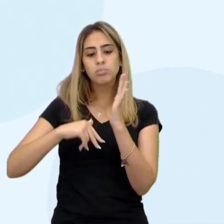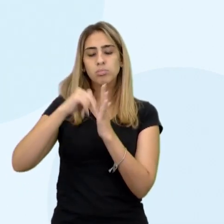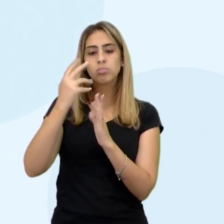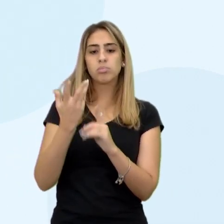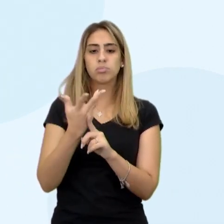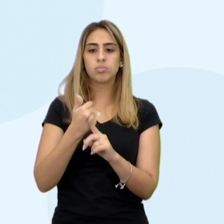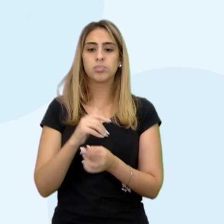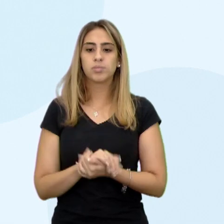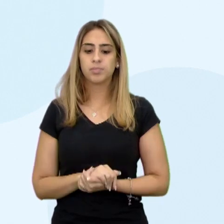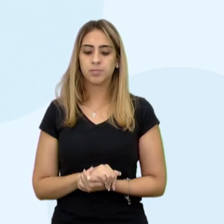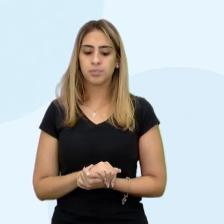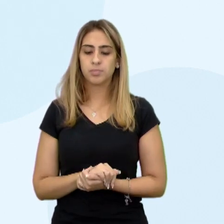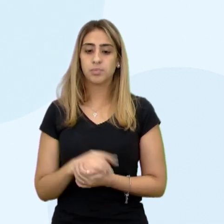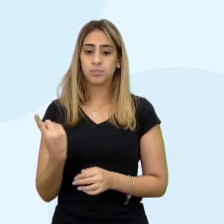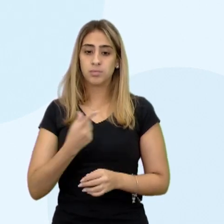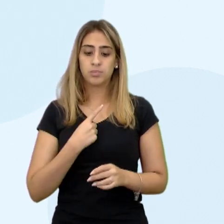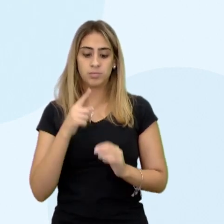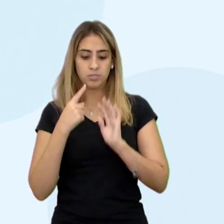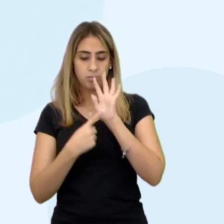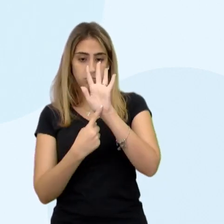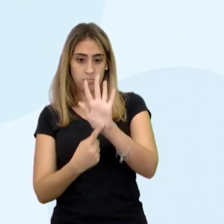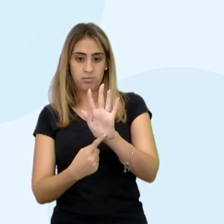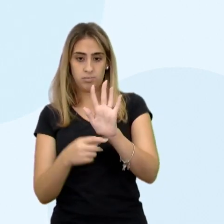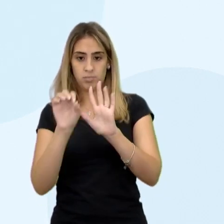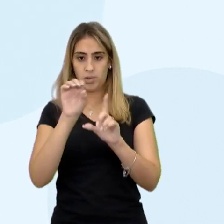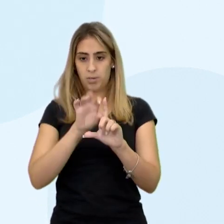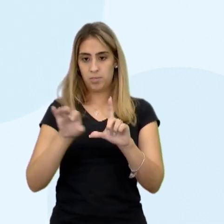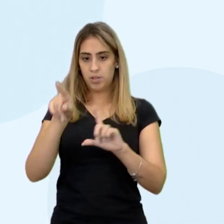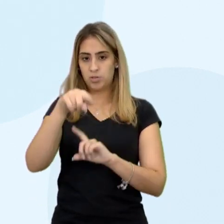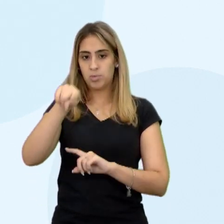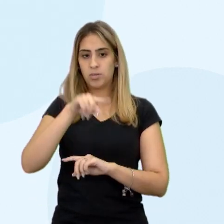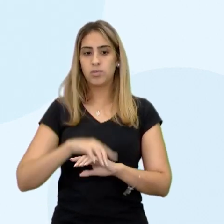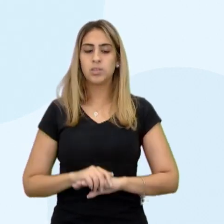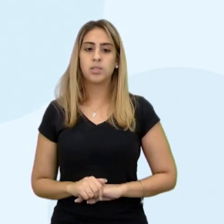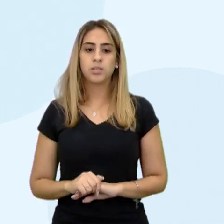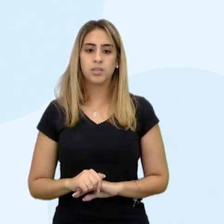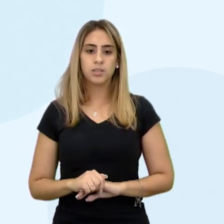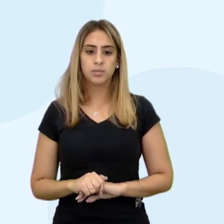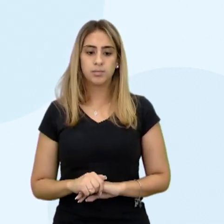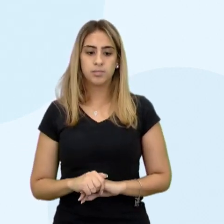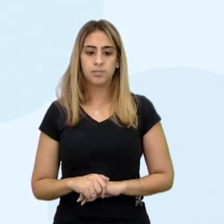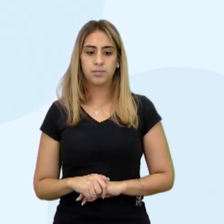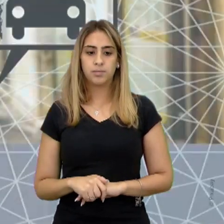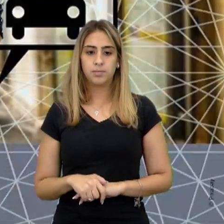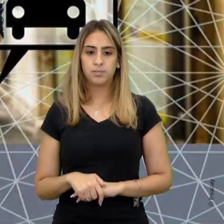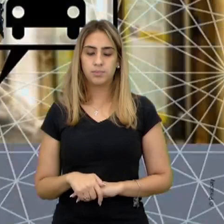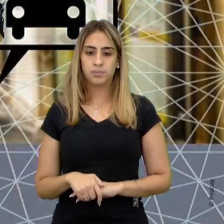ilustrar esse momento aí para vocês.